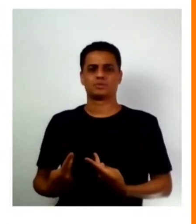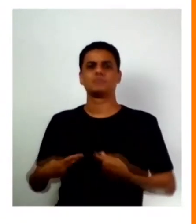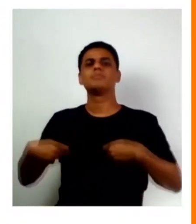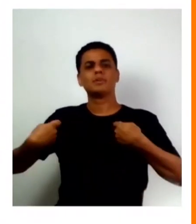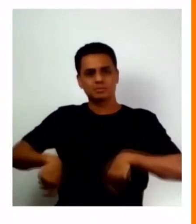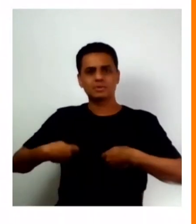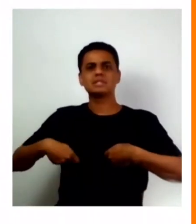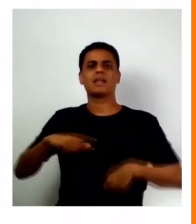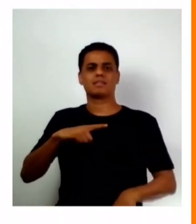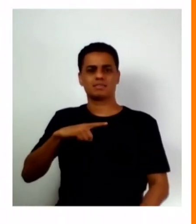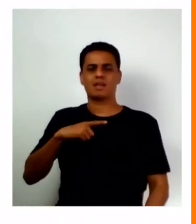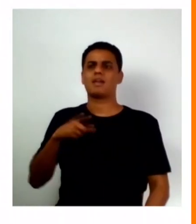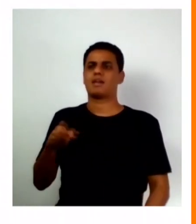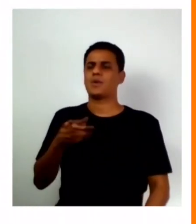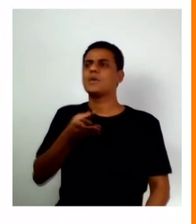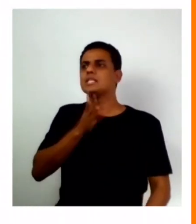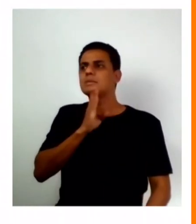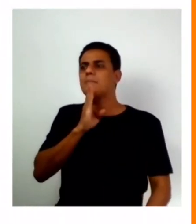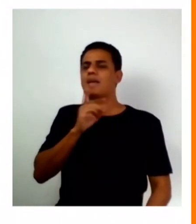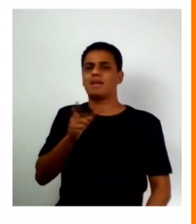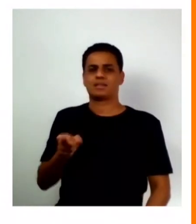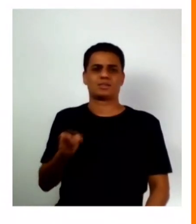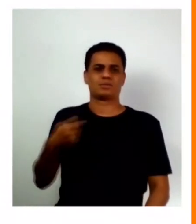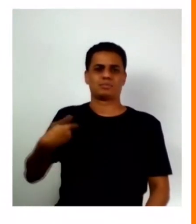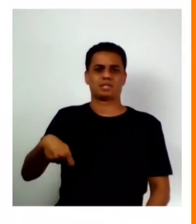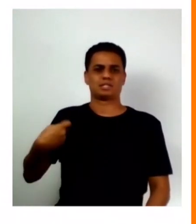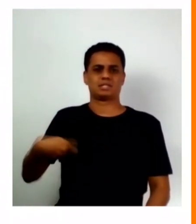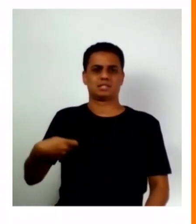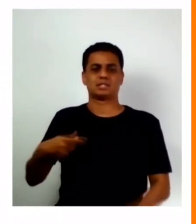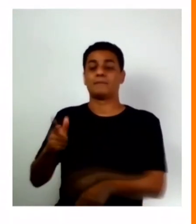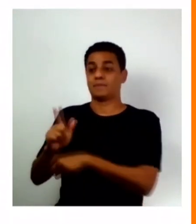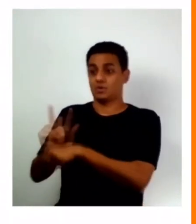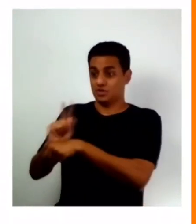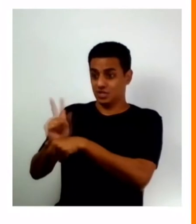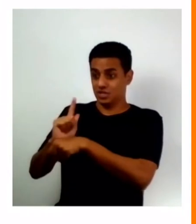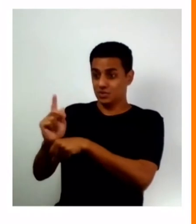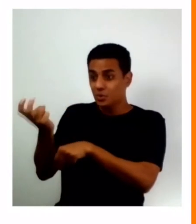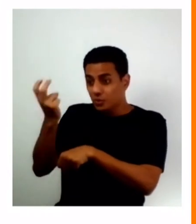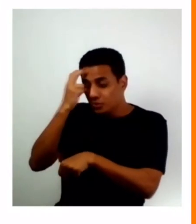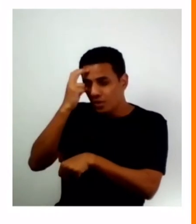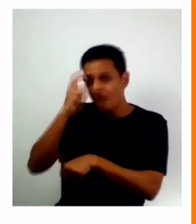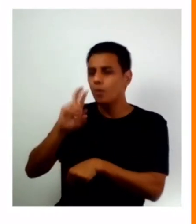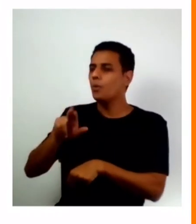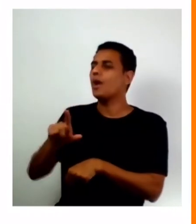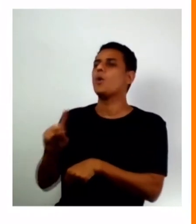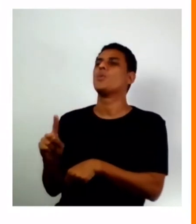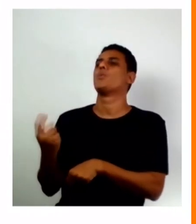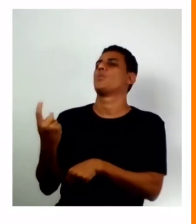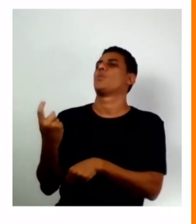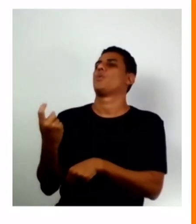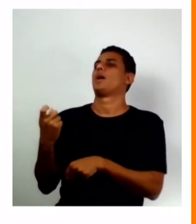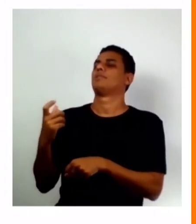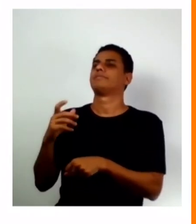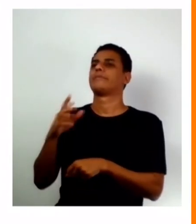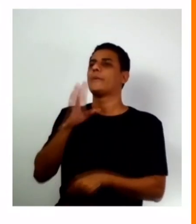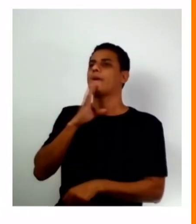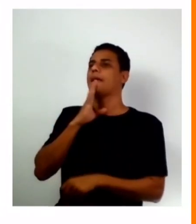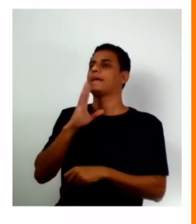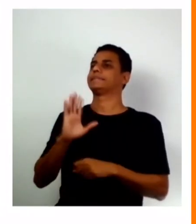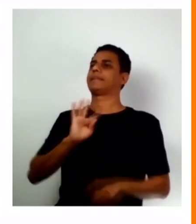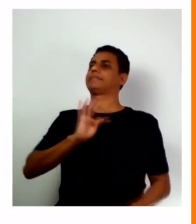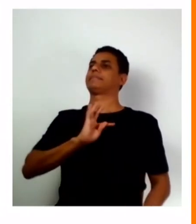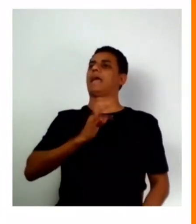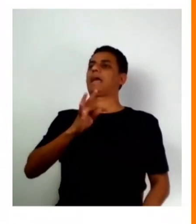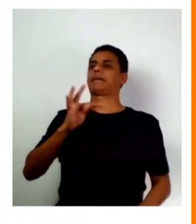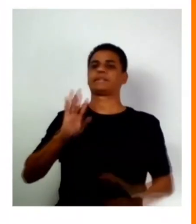de certas técnicas. Mas, um gestor cultural não é unicamente um técnico. Um gestor cultural se devalora